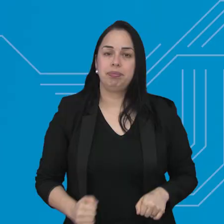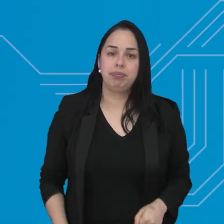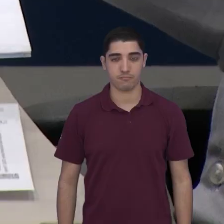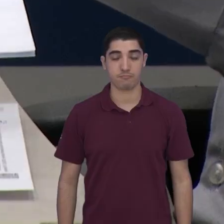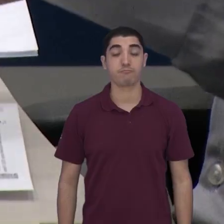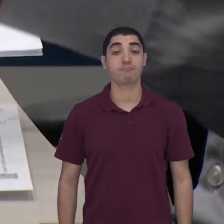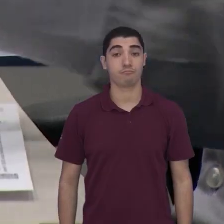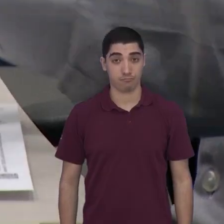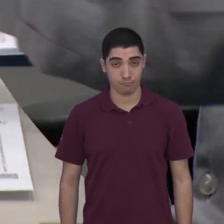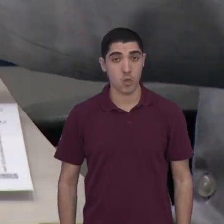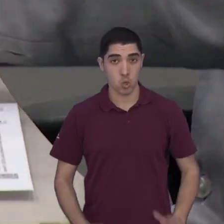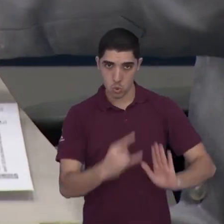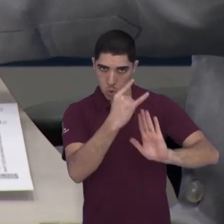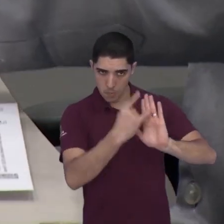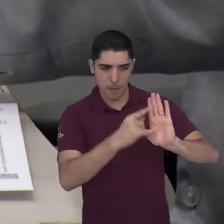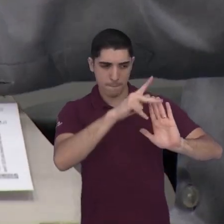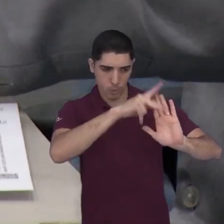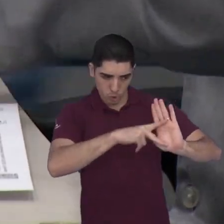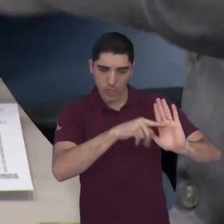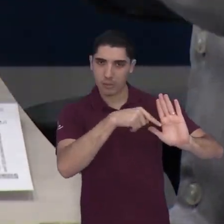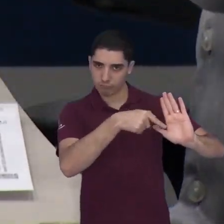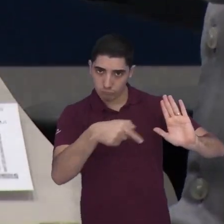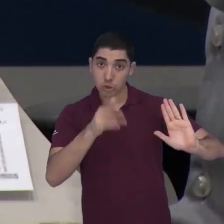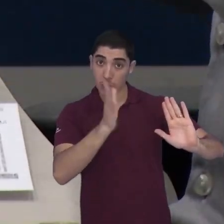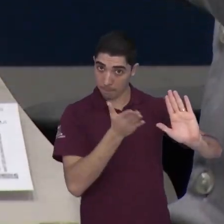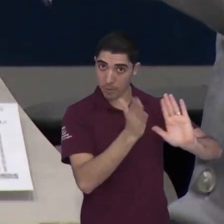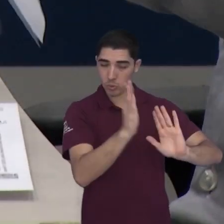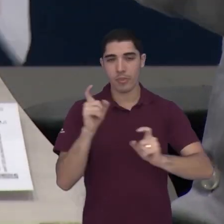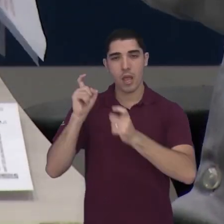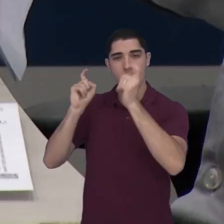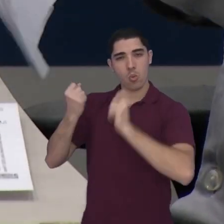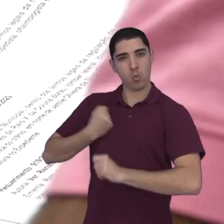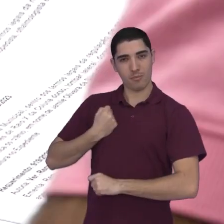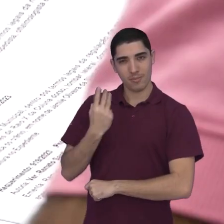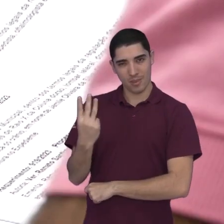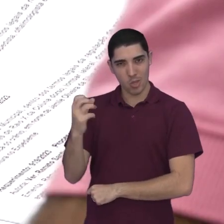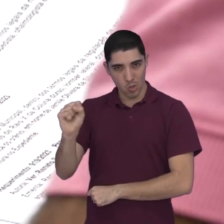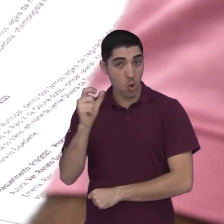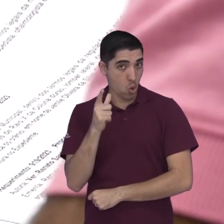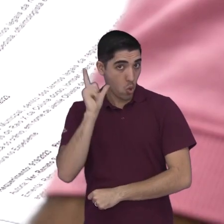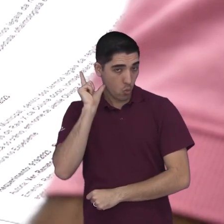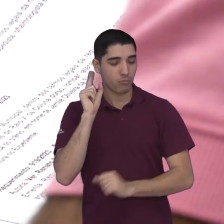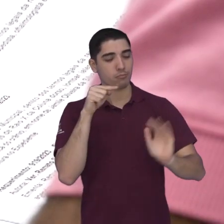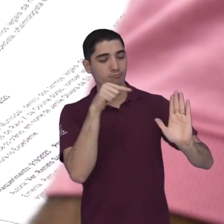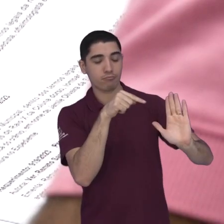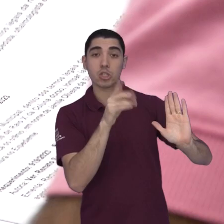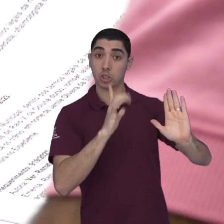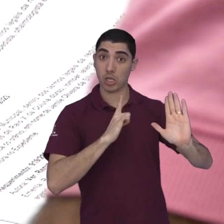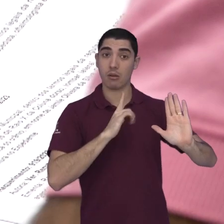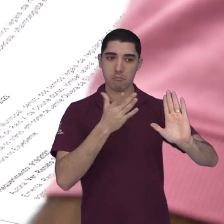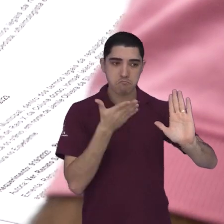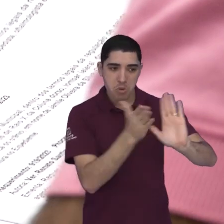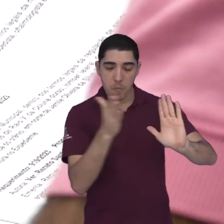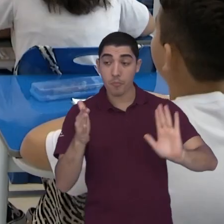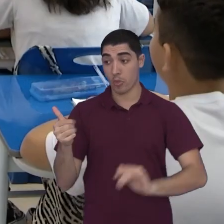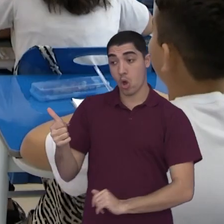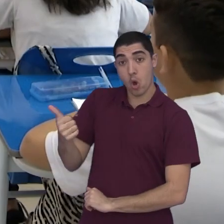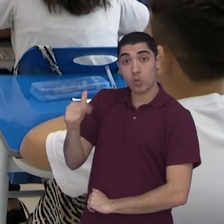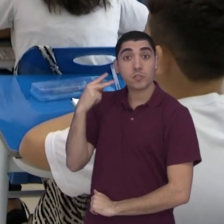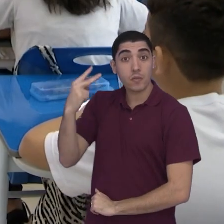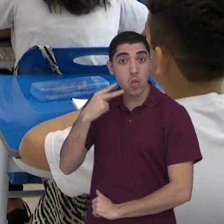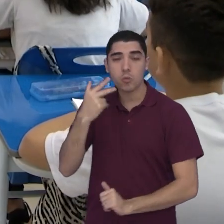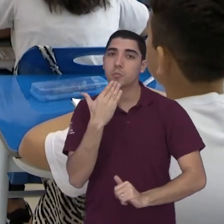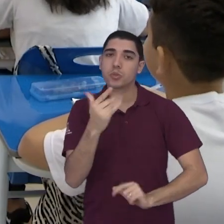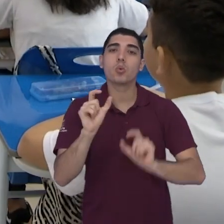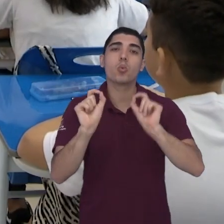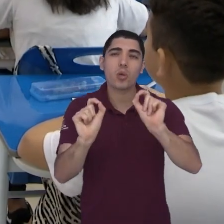parlamentar. Entre os projetos aprovados durante a 38ª sessão do ano, está a proposta apresentada por 11 parlamentares que autoriza